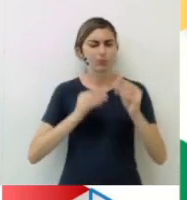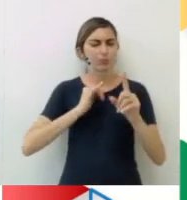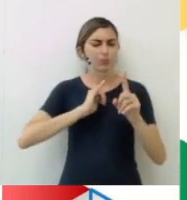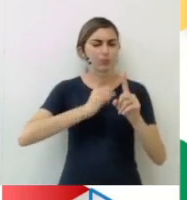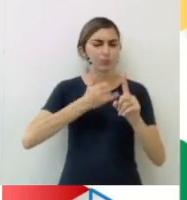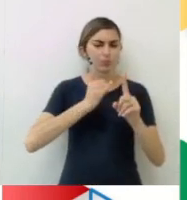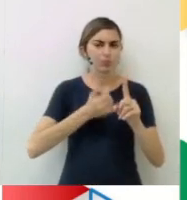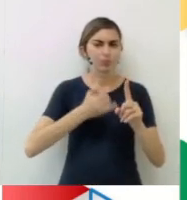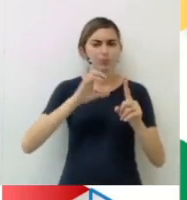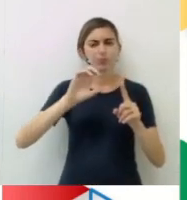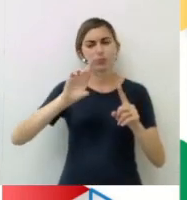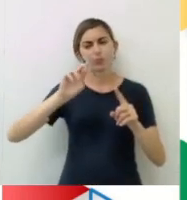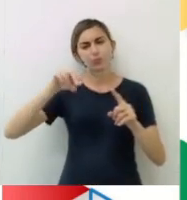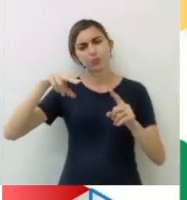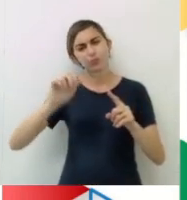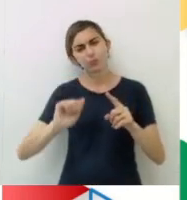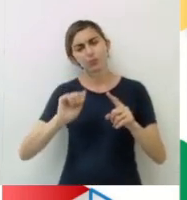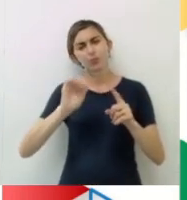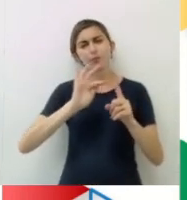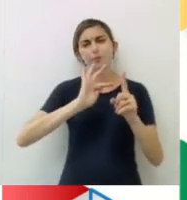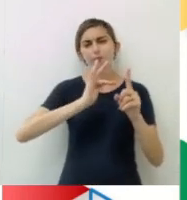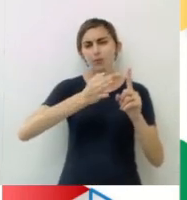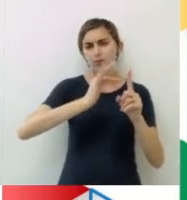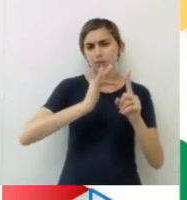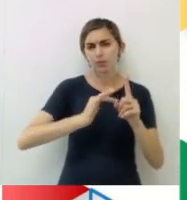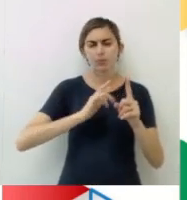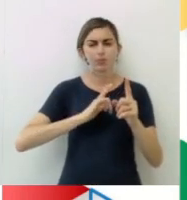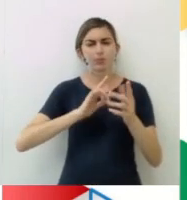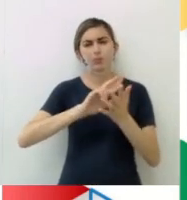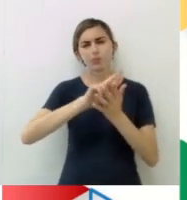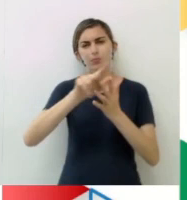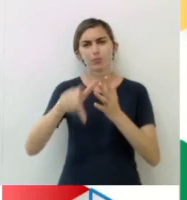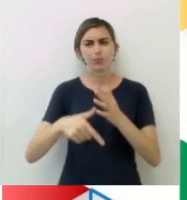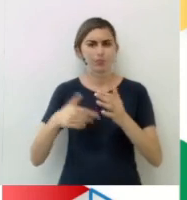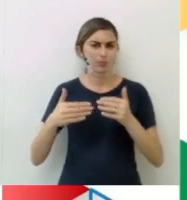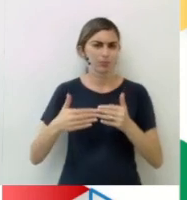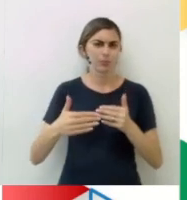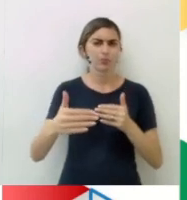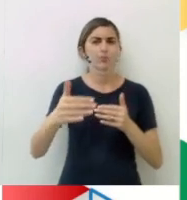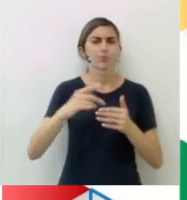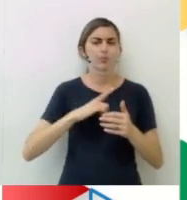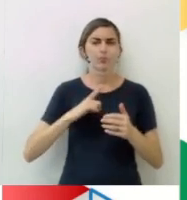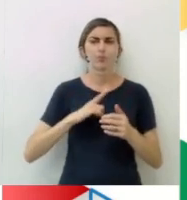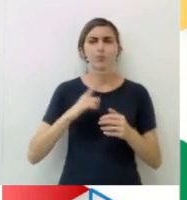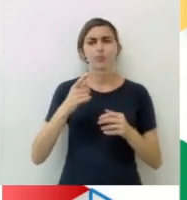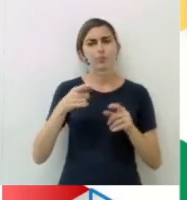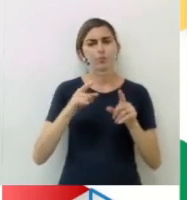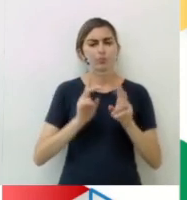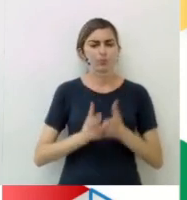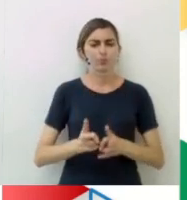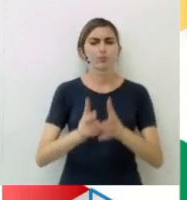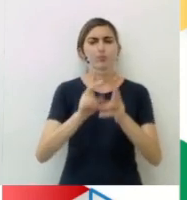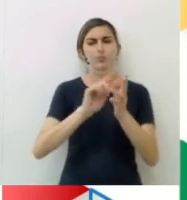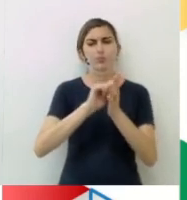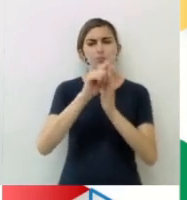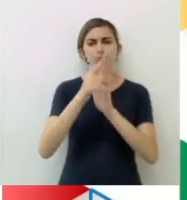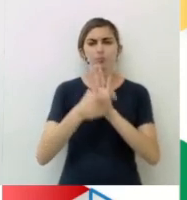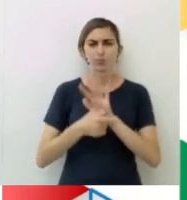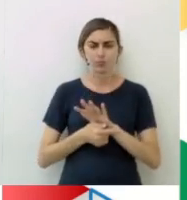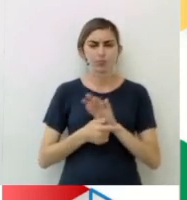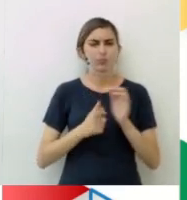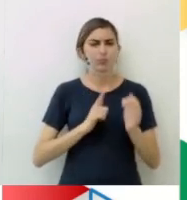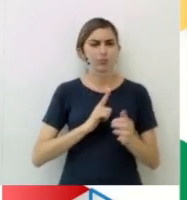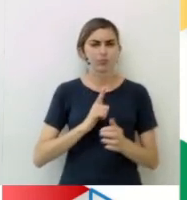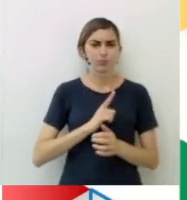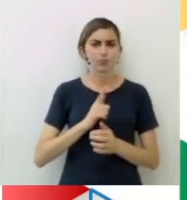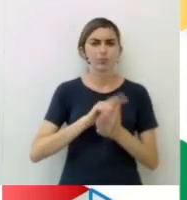conto, a crônica, fábula, etc. E vamos adiante. Sobre ainda essa questão dos gêneros, eu tenho